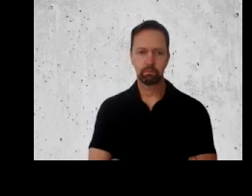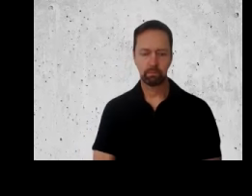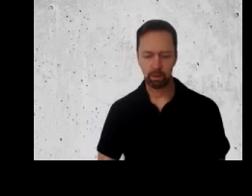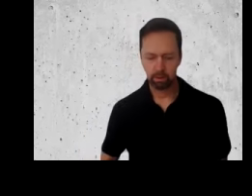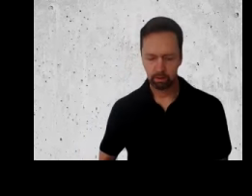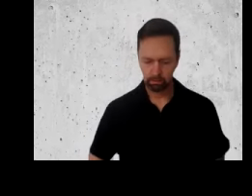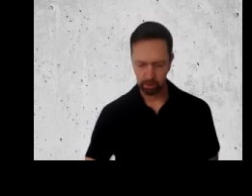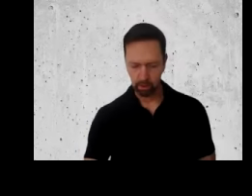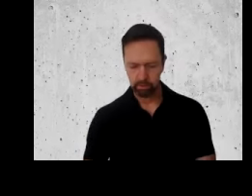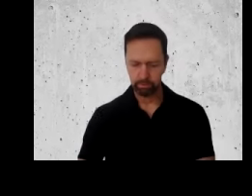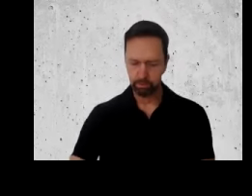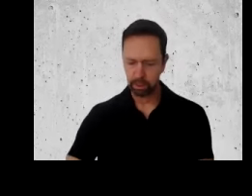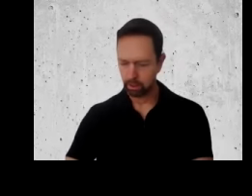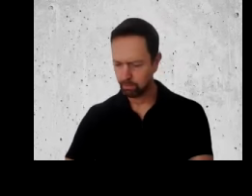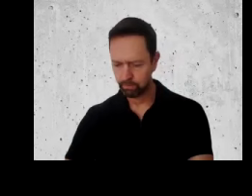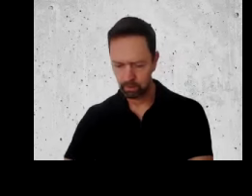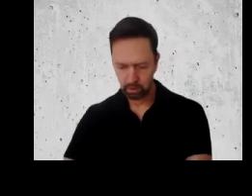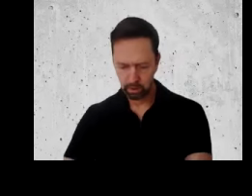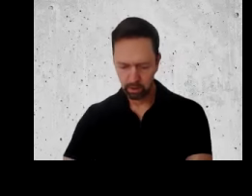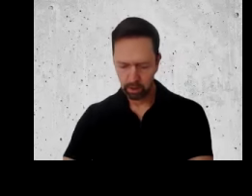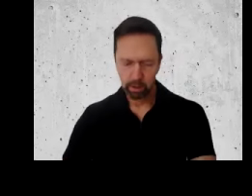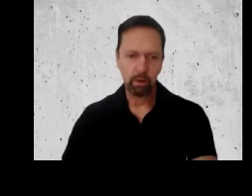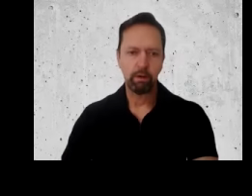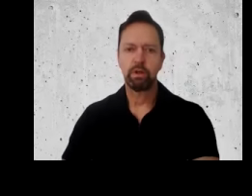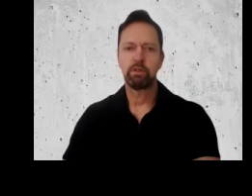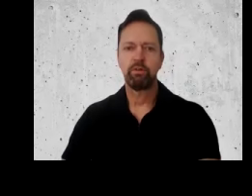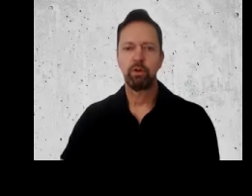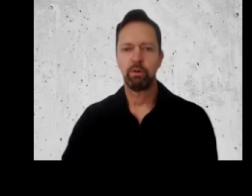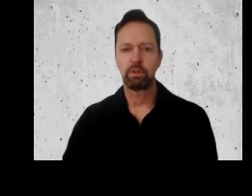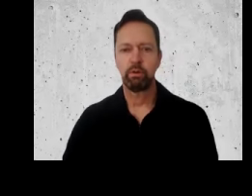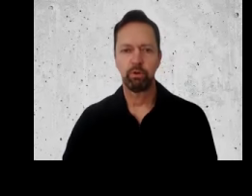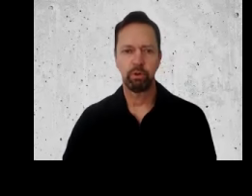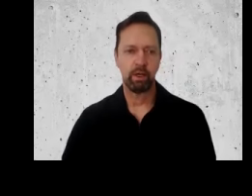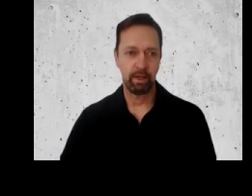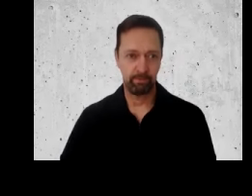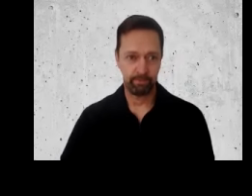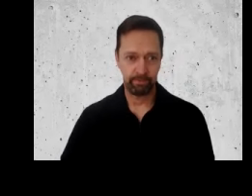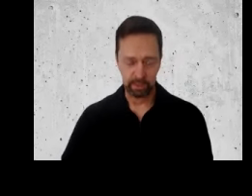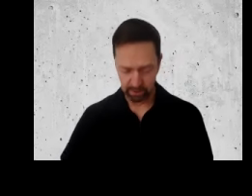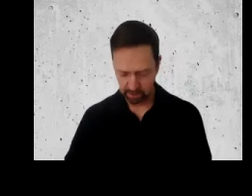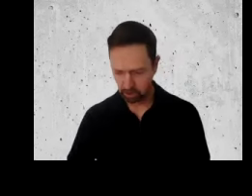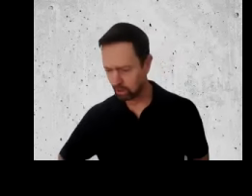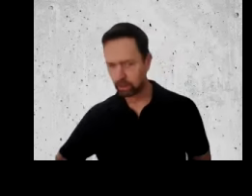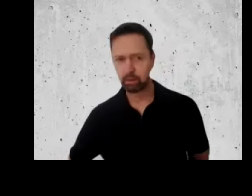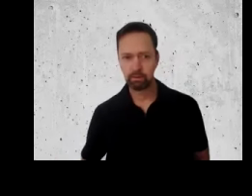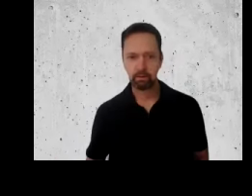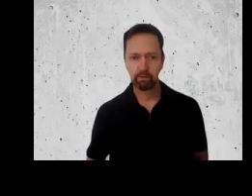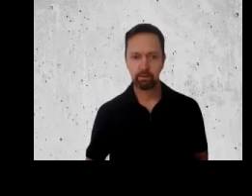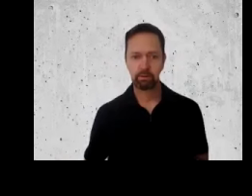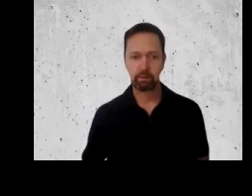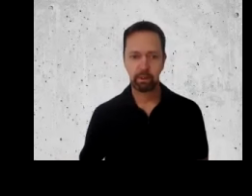É isso. Oh, ótimo, obrigado. Não, eu só vou fazer esse sim.